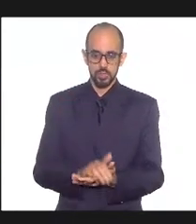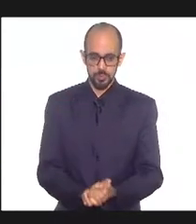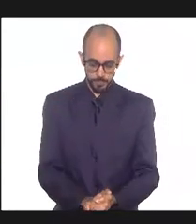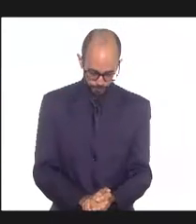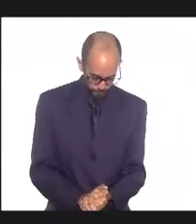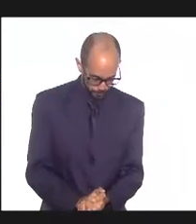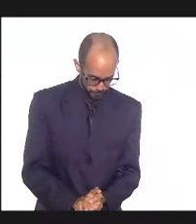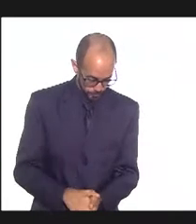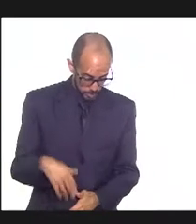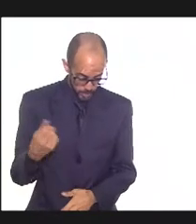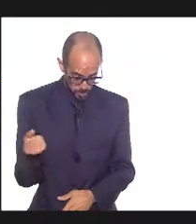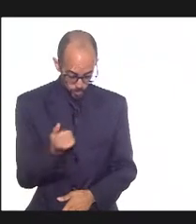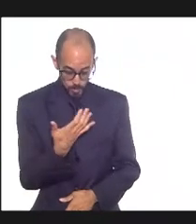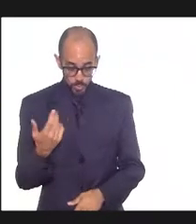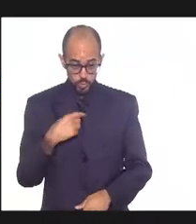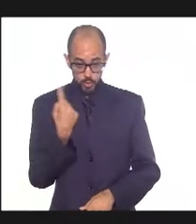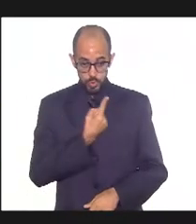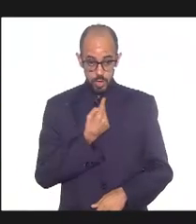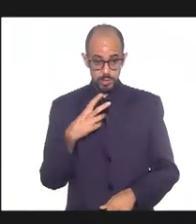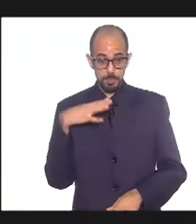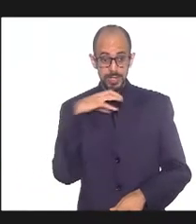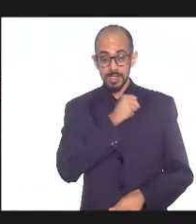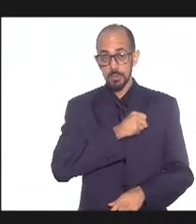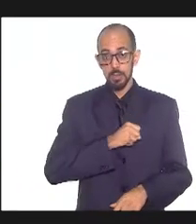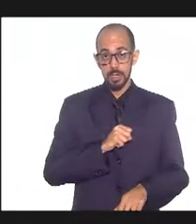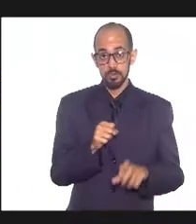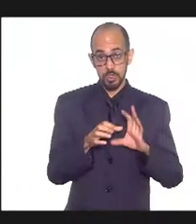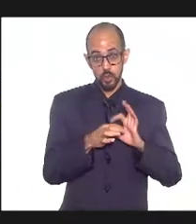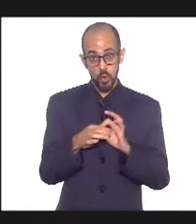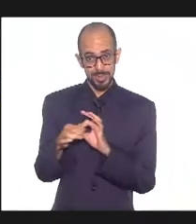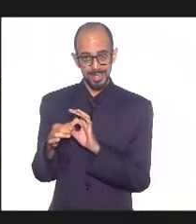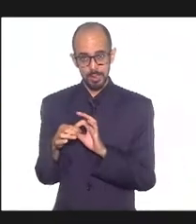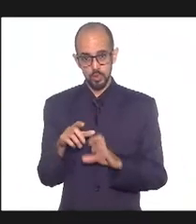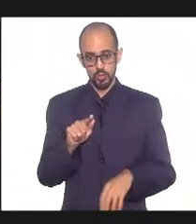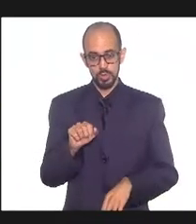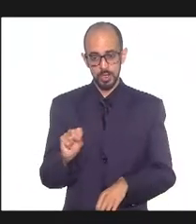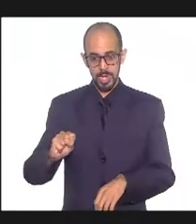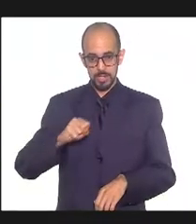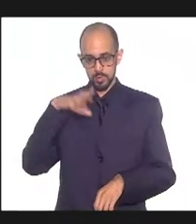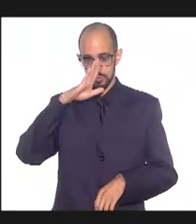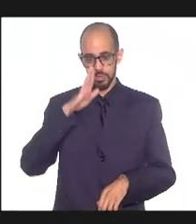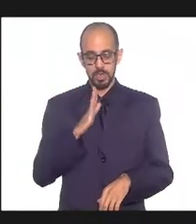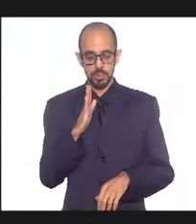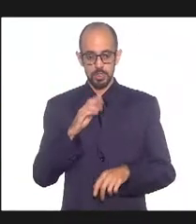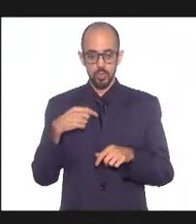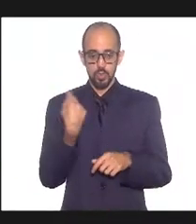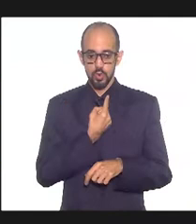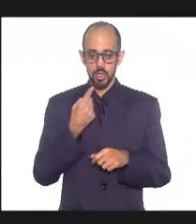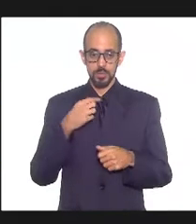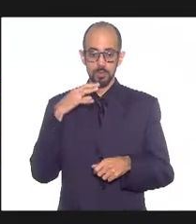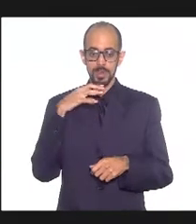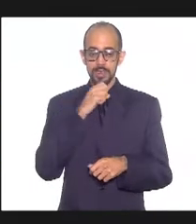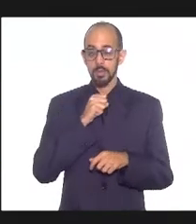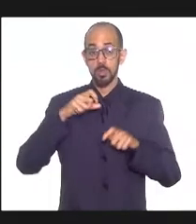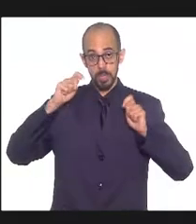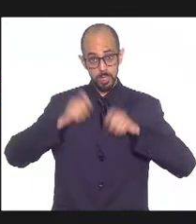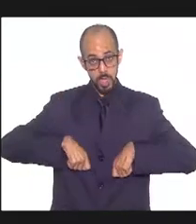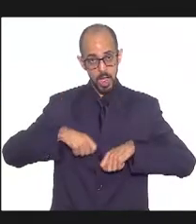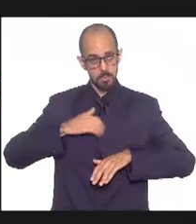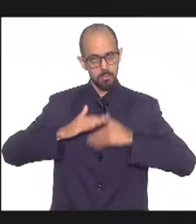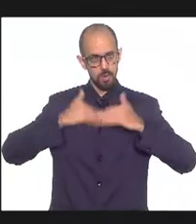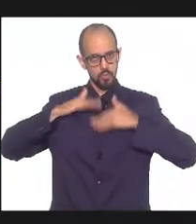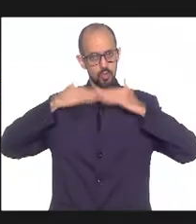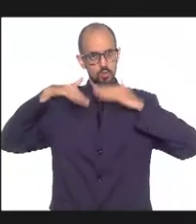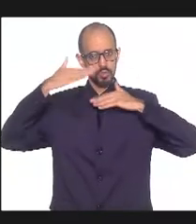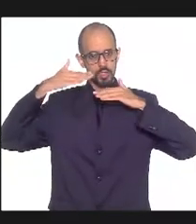o cenário de gás no Brasil, a gente vê que o cenário de gás ainda há um potencial muito grande para crescer, especialmente em